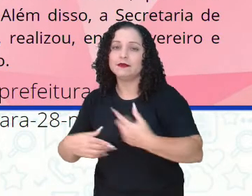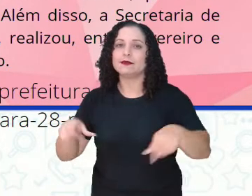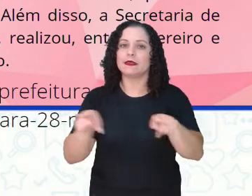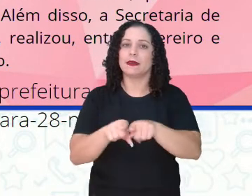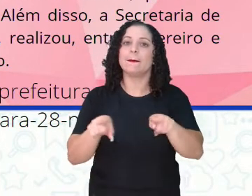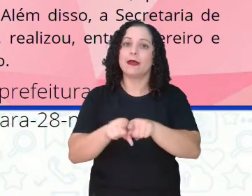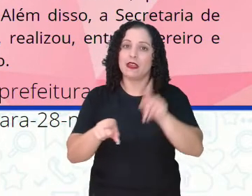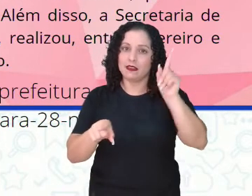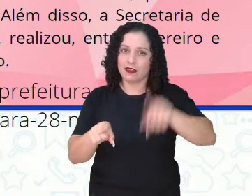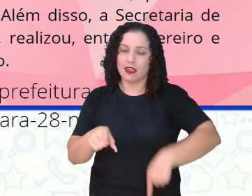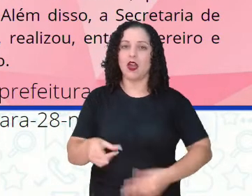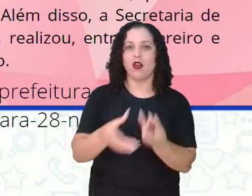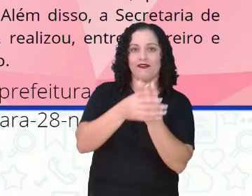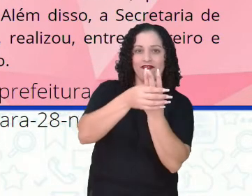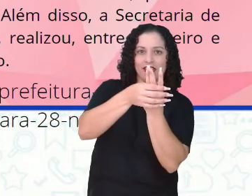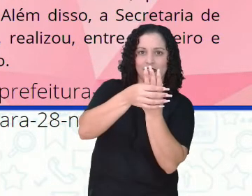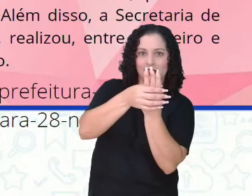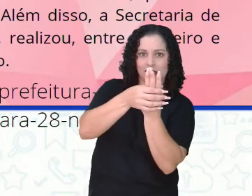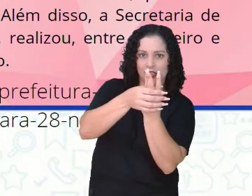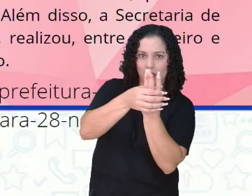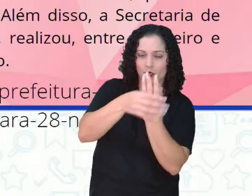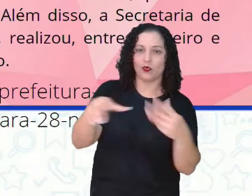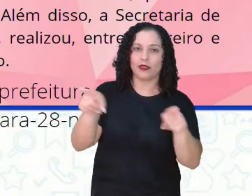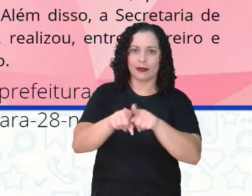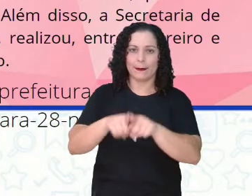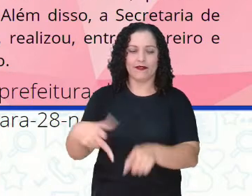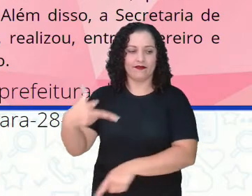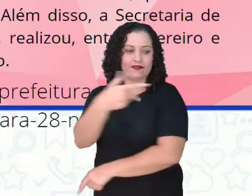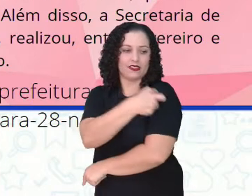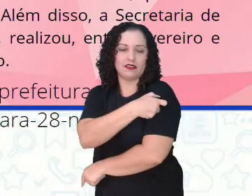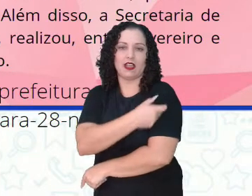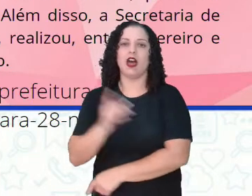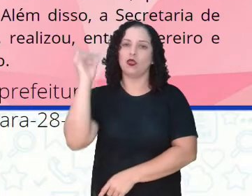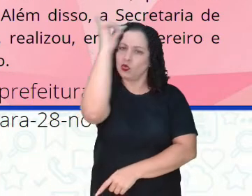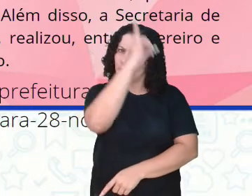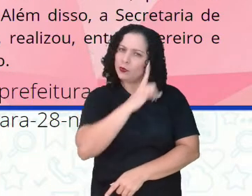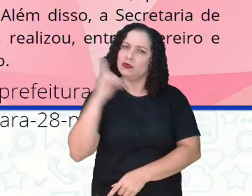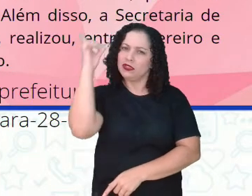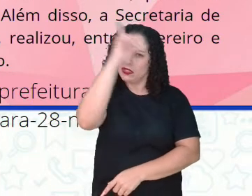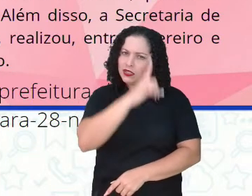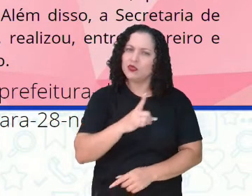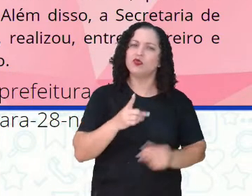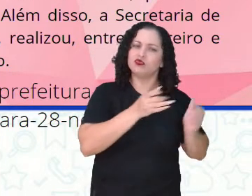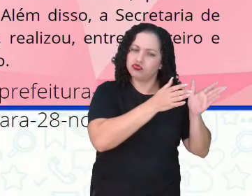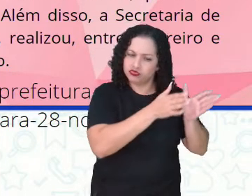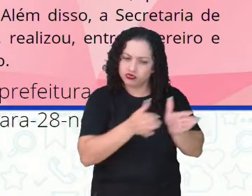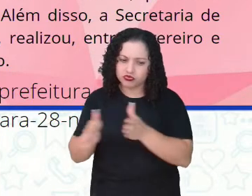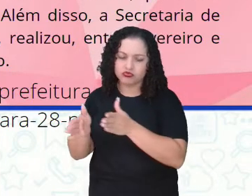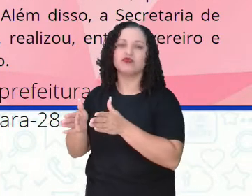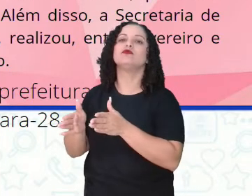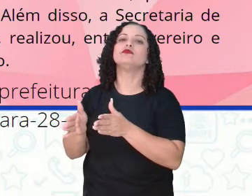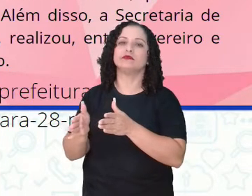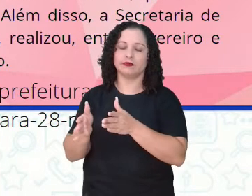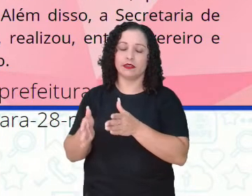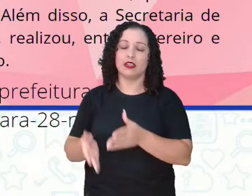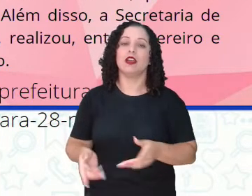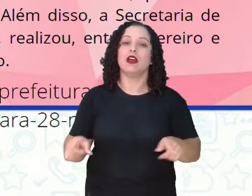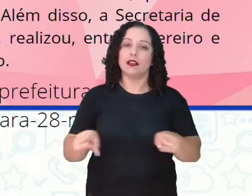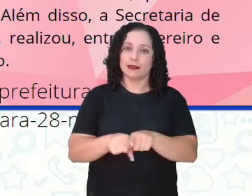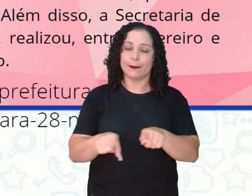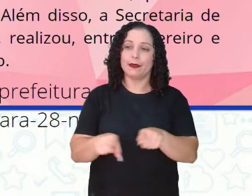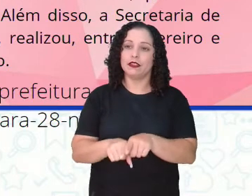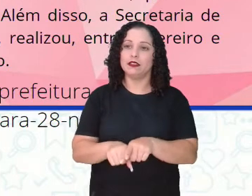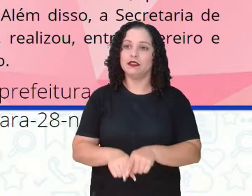cidade universitária, seguirá funcionando de domingo a domingo, das 7h30 às 18h30. Em todos